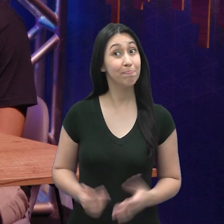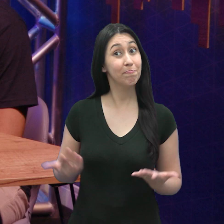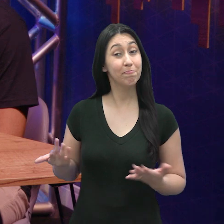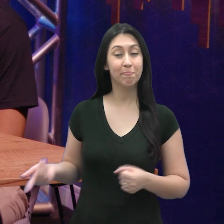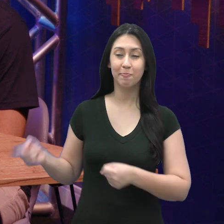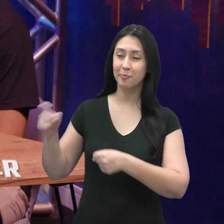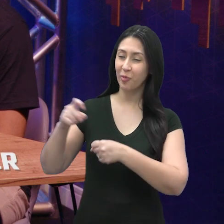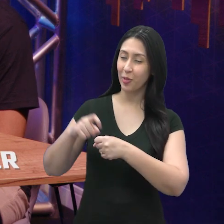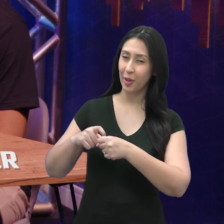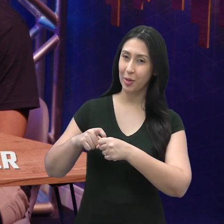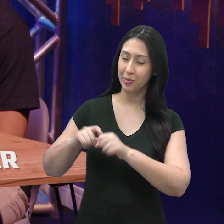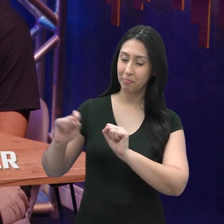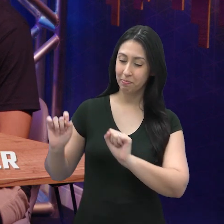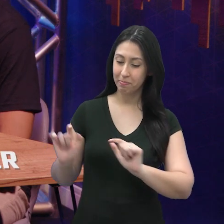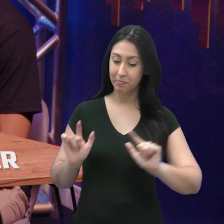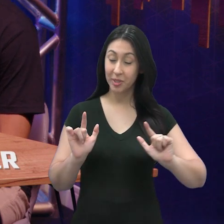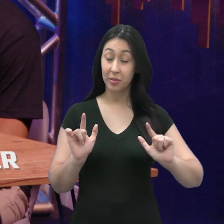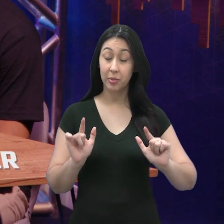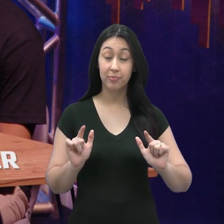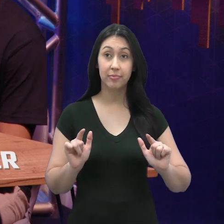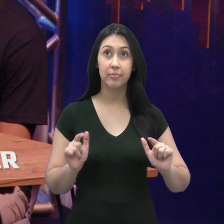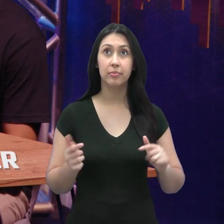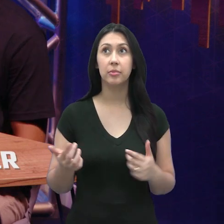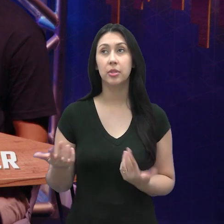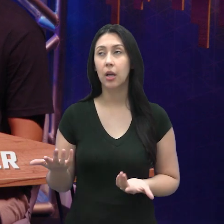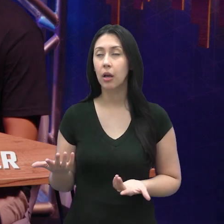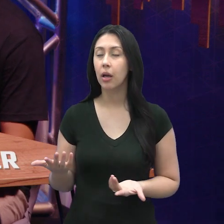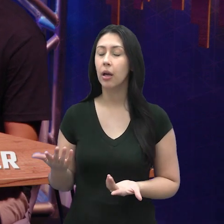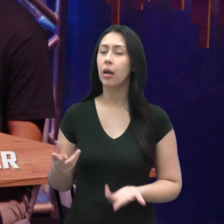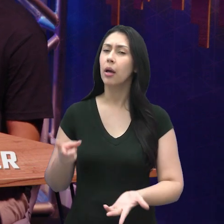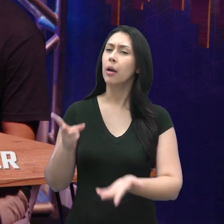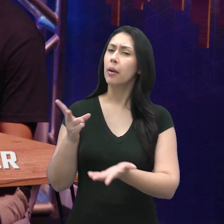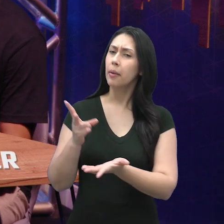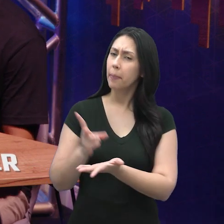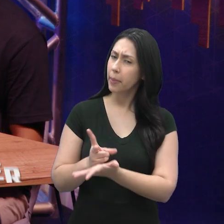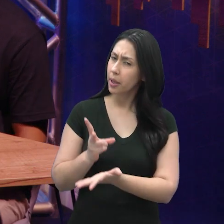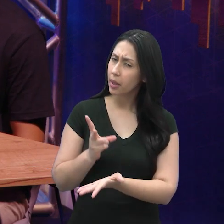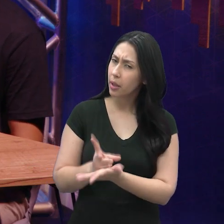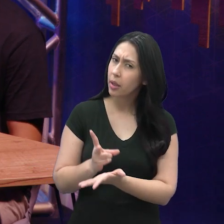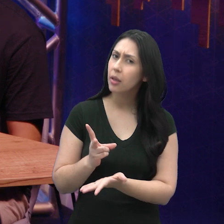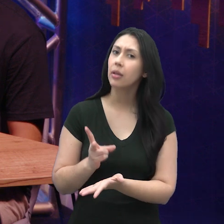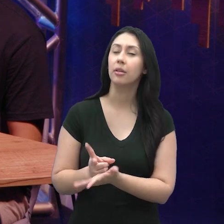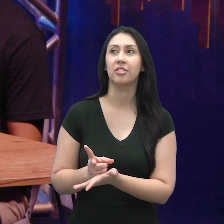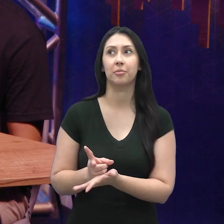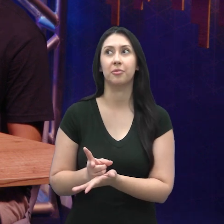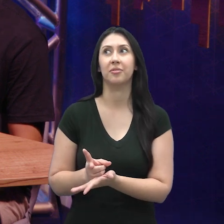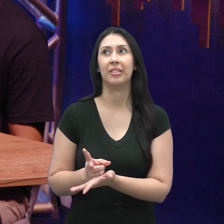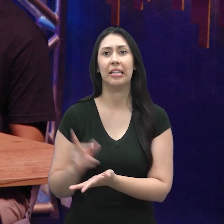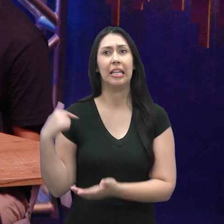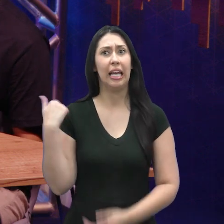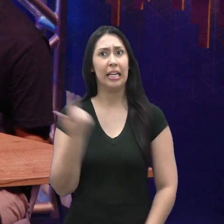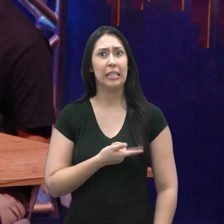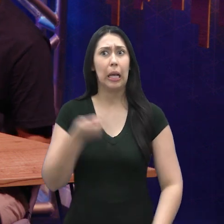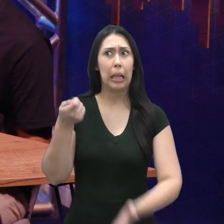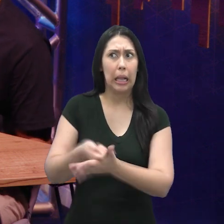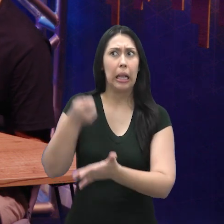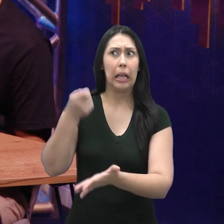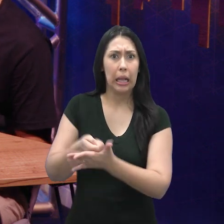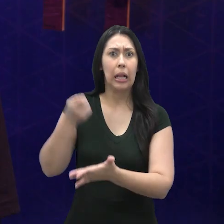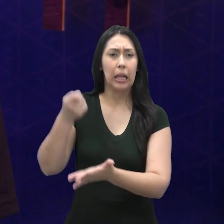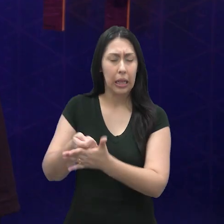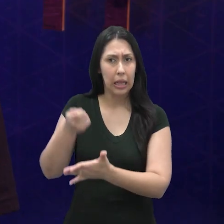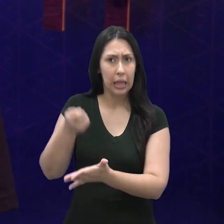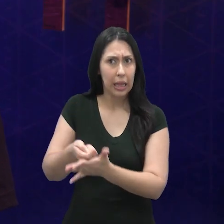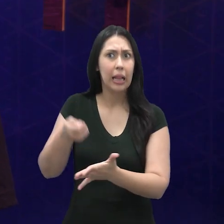É isso aí, de volta para esse último bloco. E assim, Vic, apesar da gente dar uma certa pesada